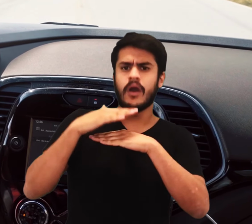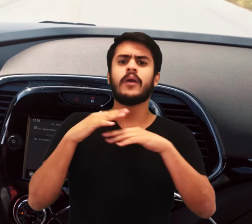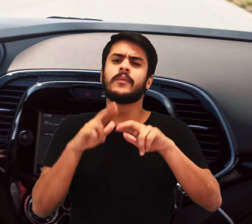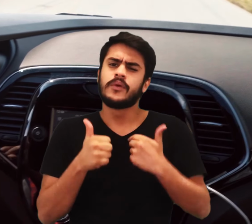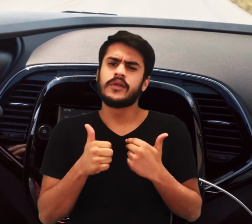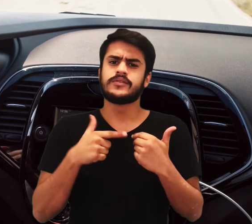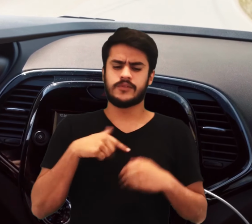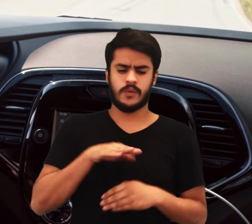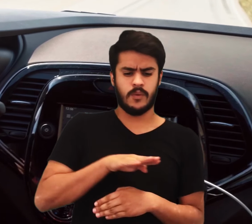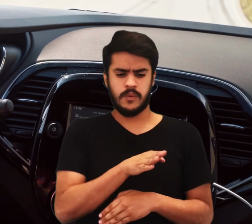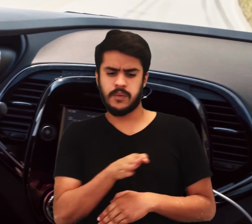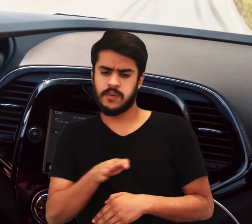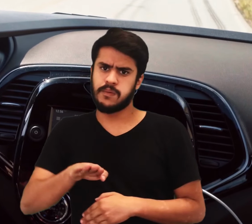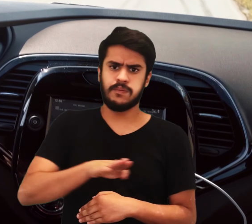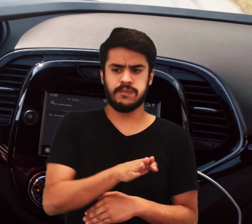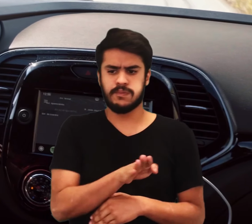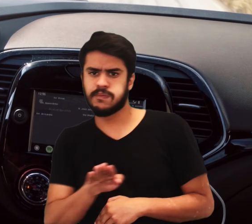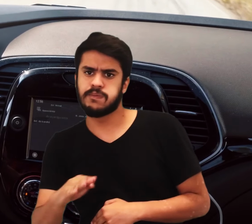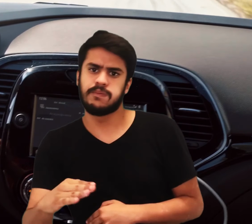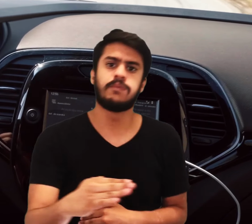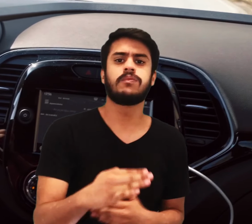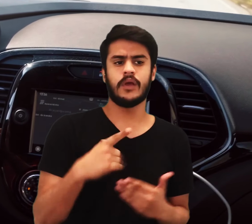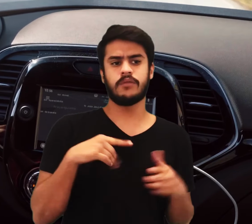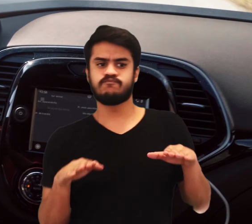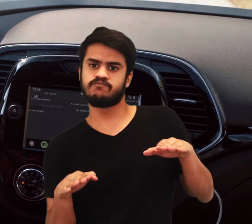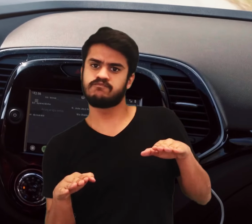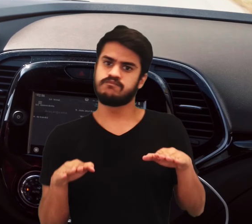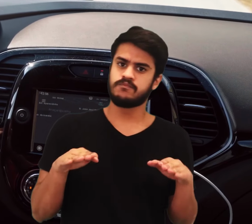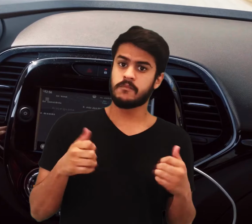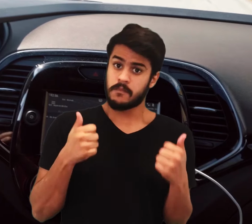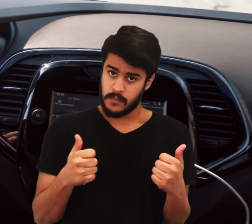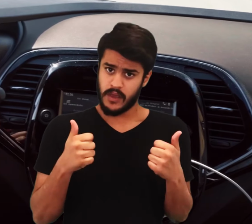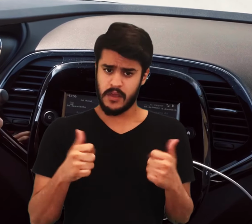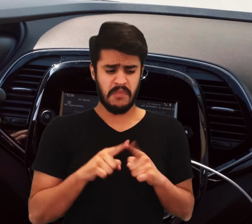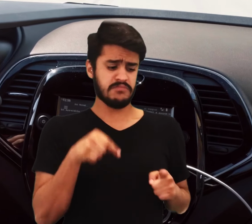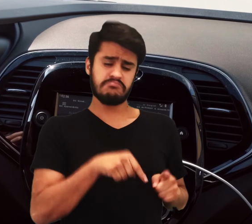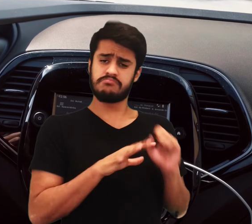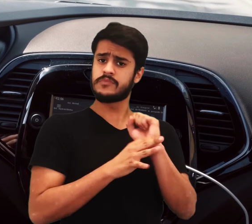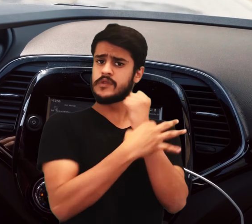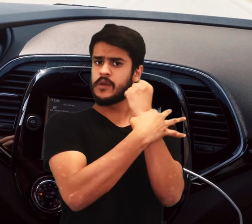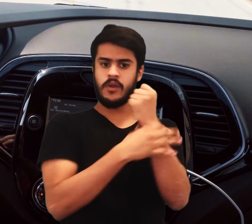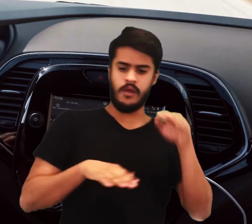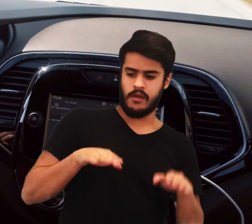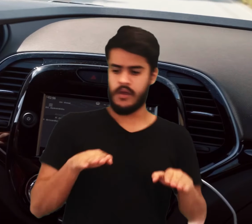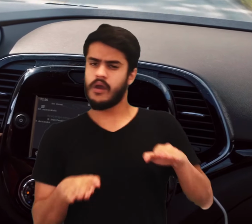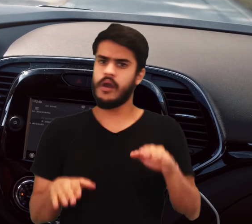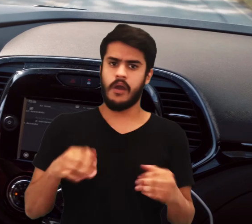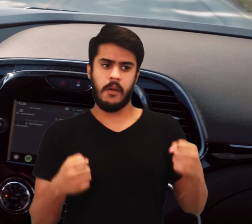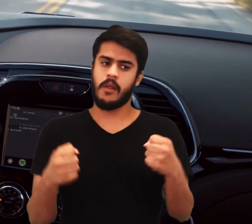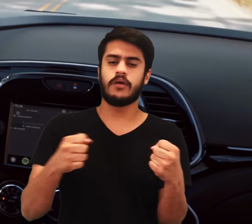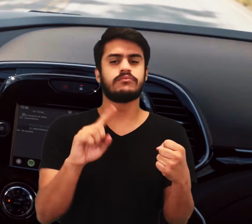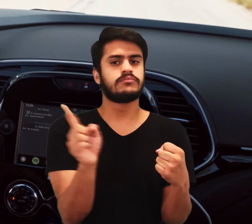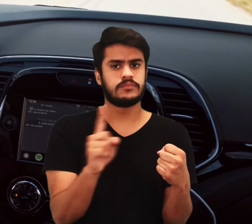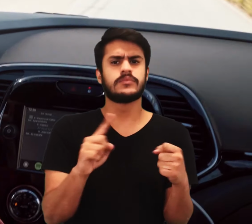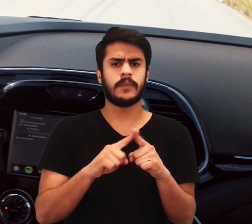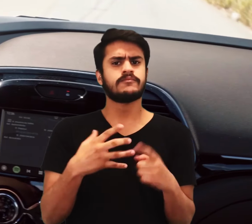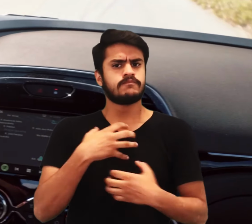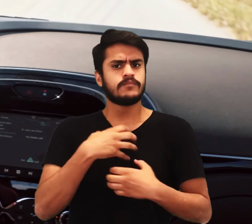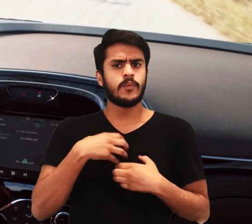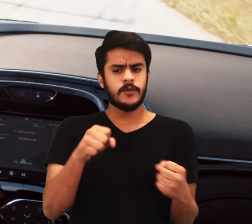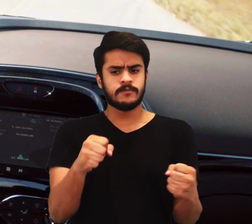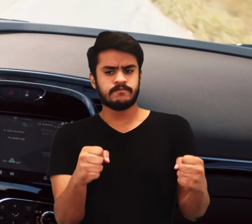de forma mais mais redondinha nas curvas. mas aqui você tem uma dinâmica segura também, né? Não é que o carro também balança demais mas